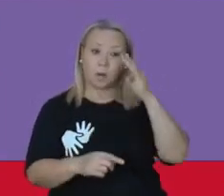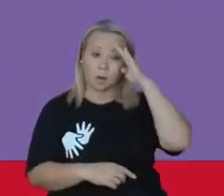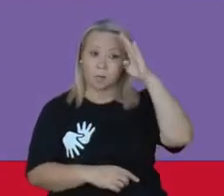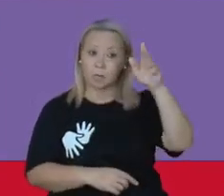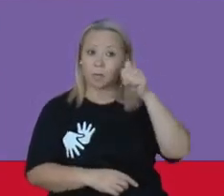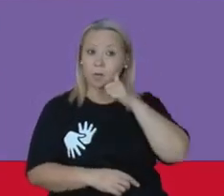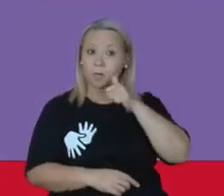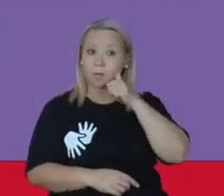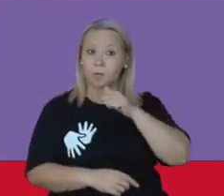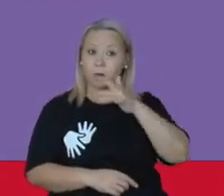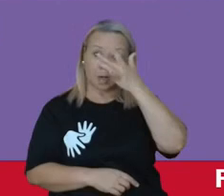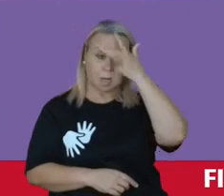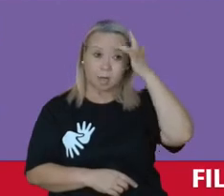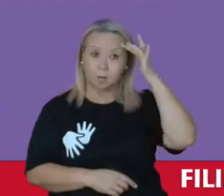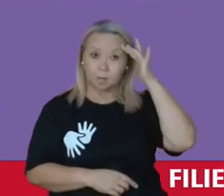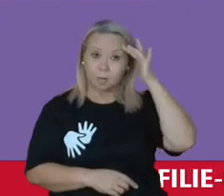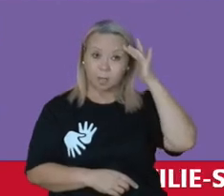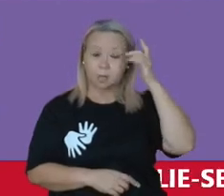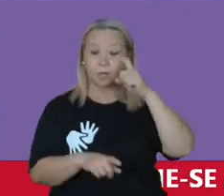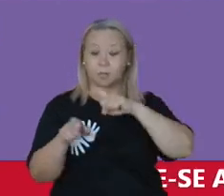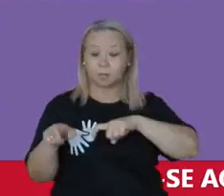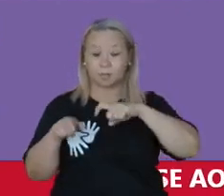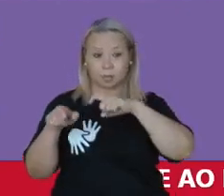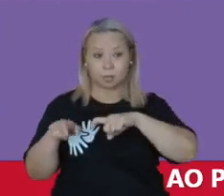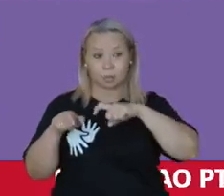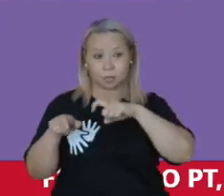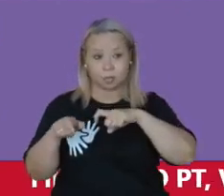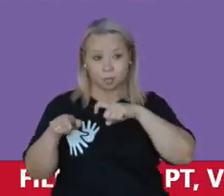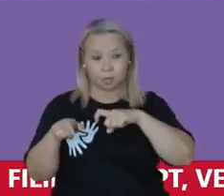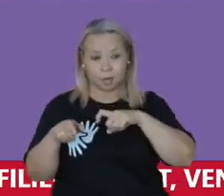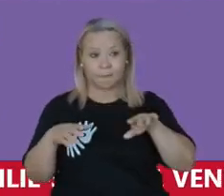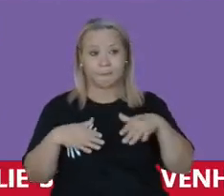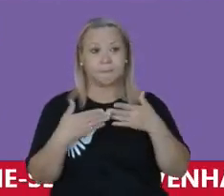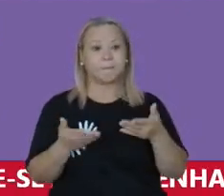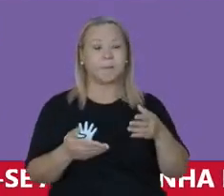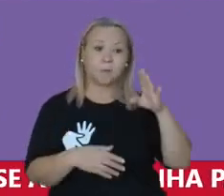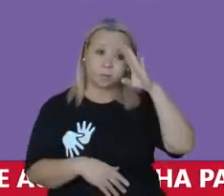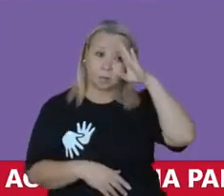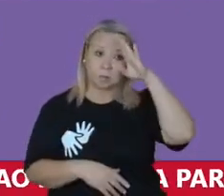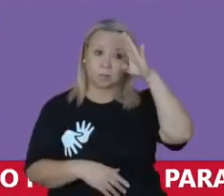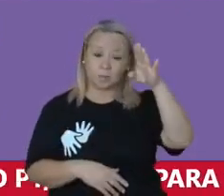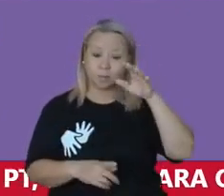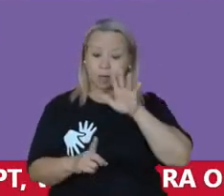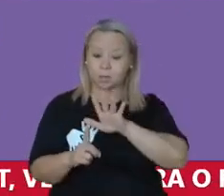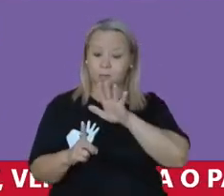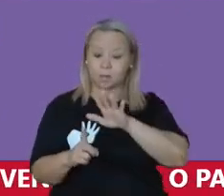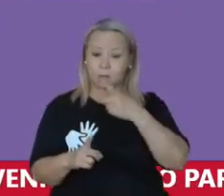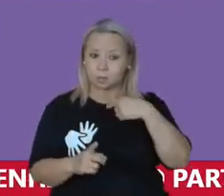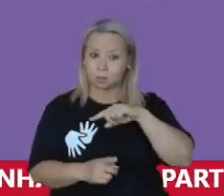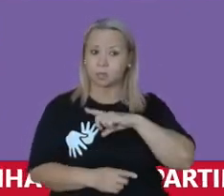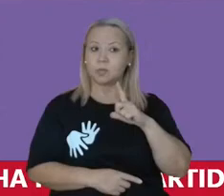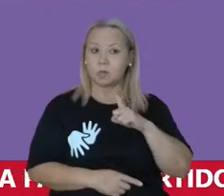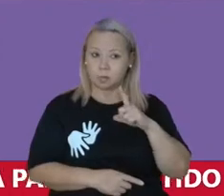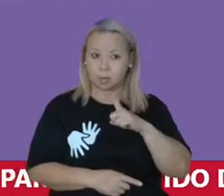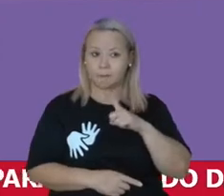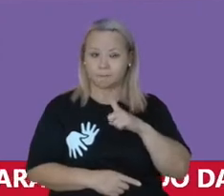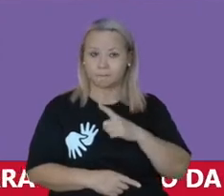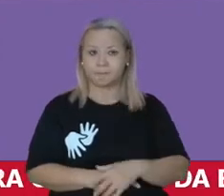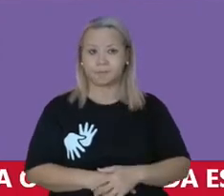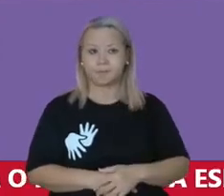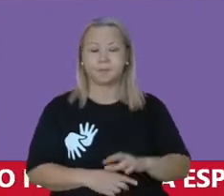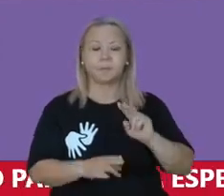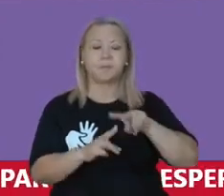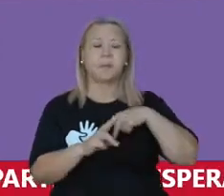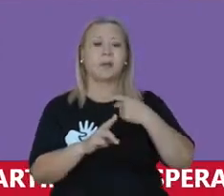mulheres e pessoas que trabalham rurais. Então, esses são os principais impactos que nós temos.